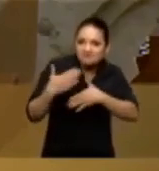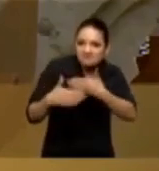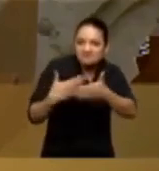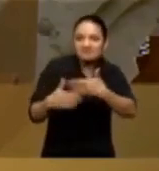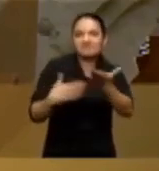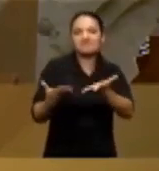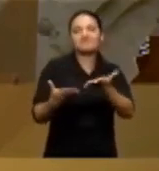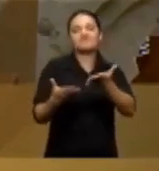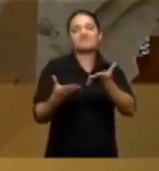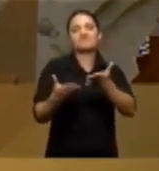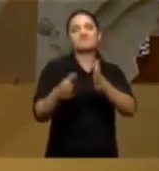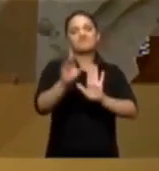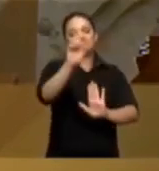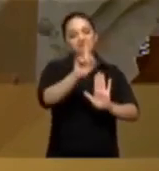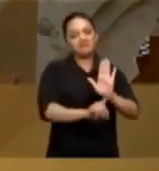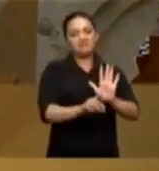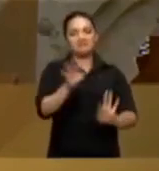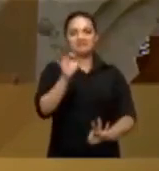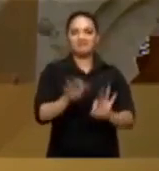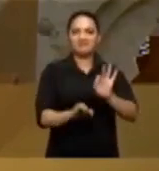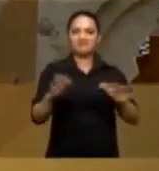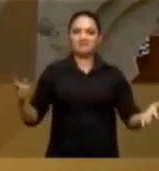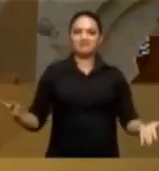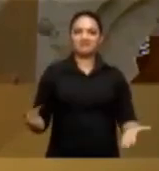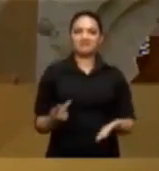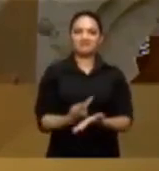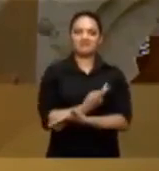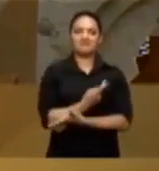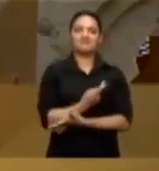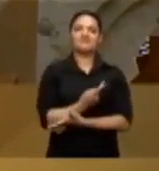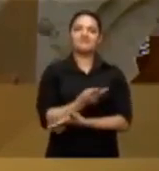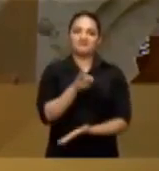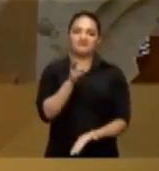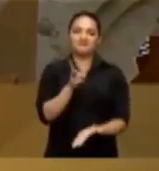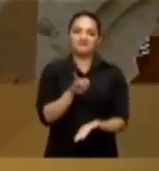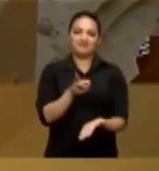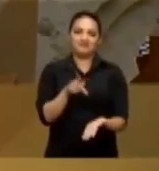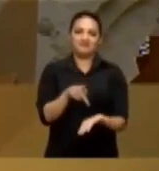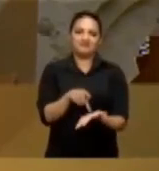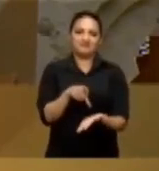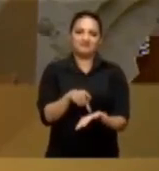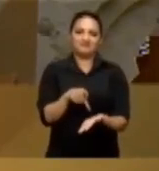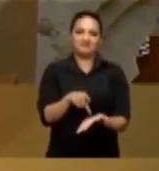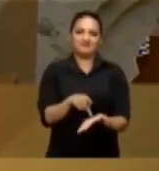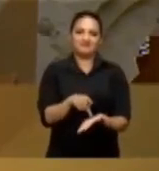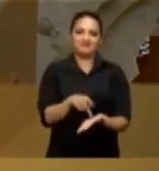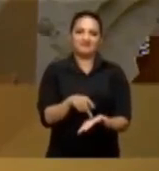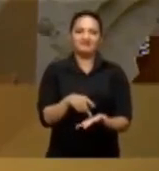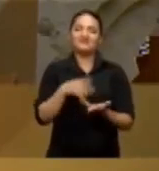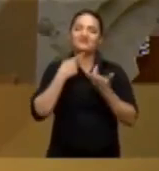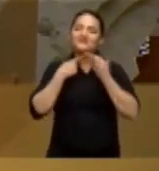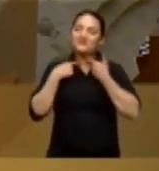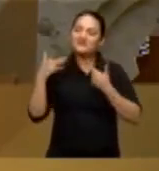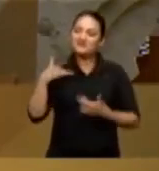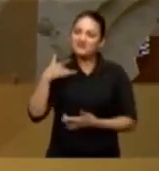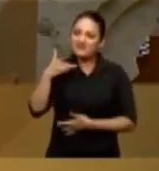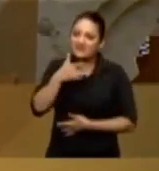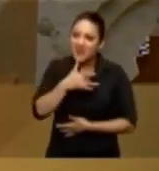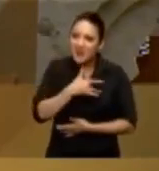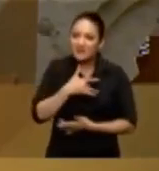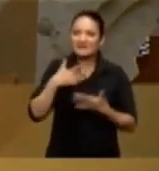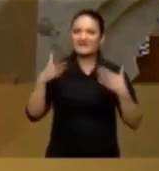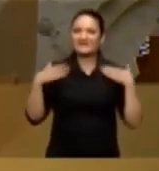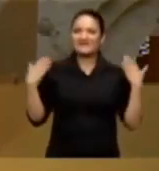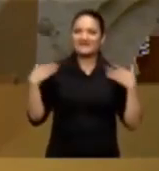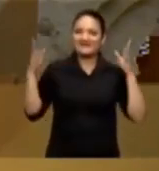direito e a justiça se realize no ideal do justo. Muita saúde, alegria